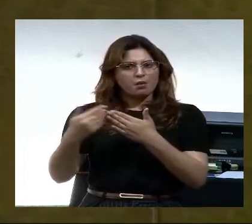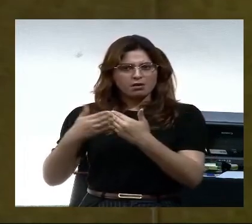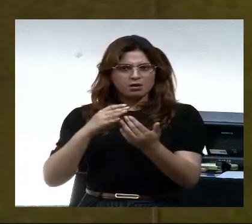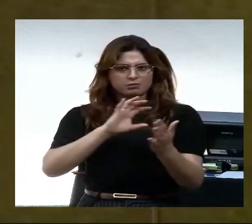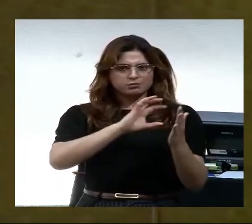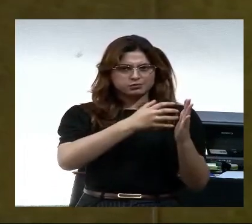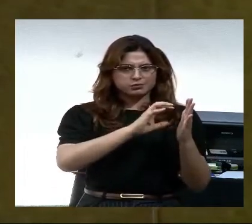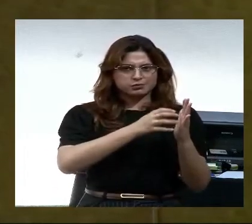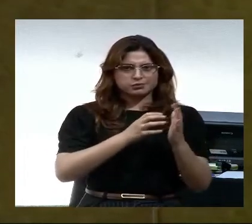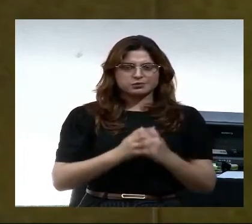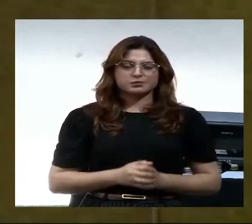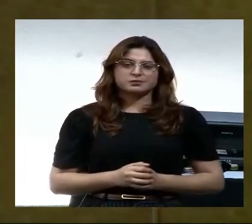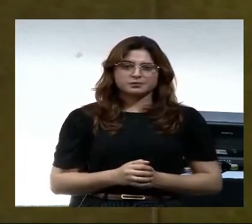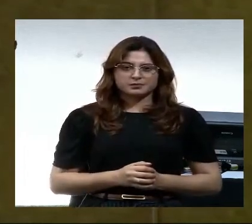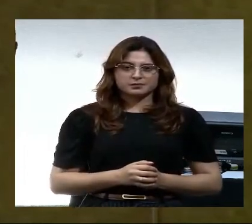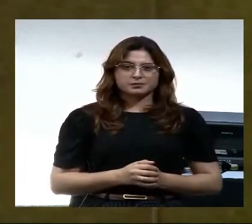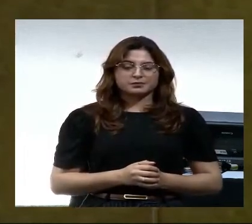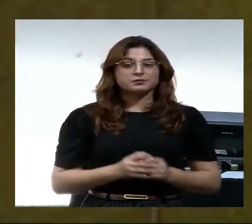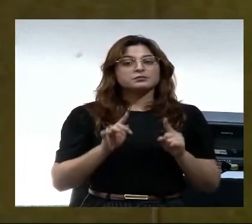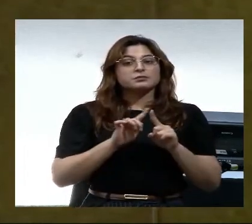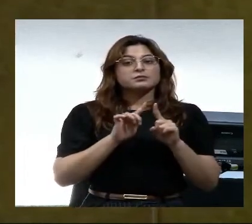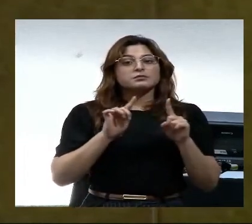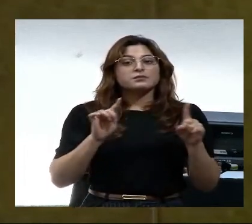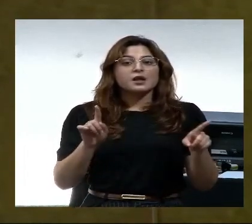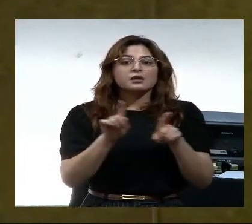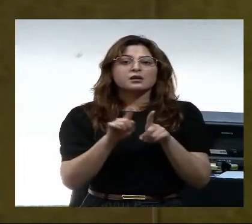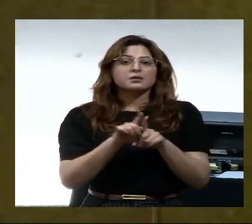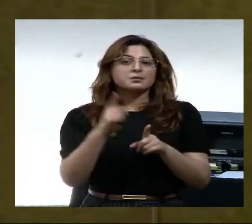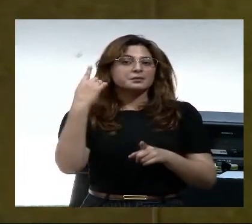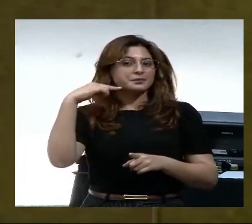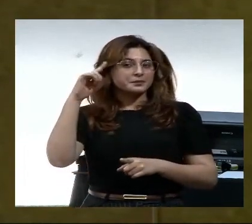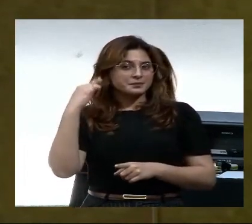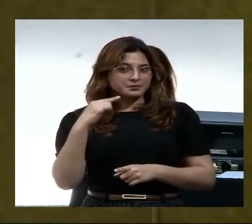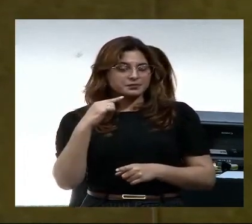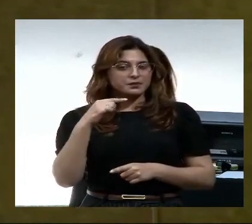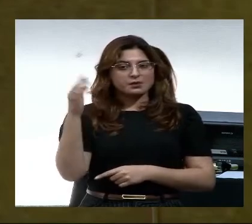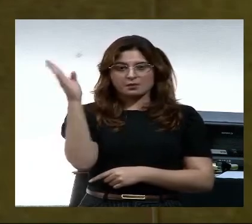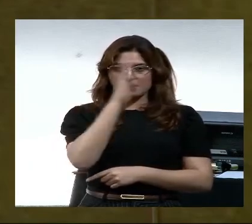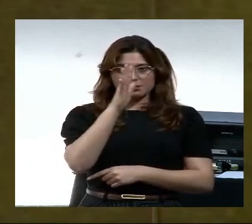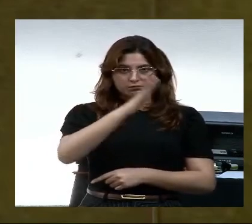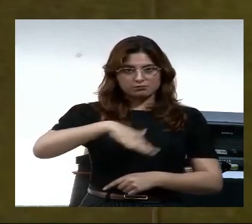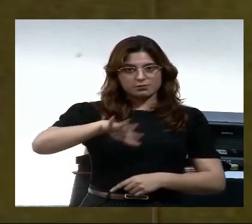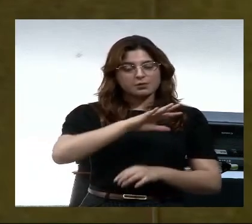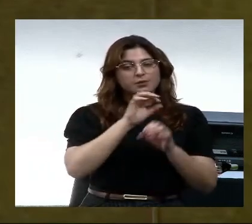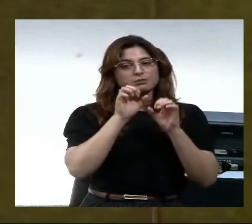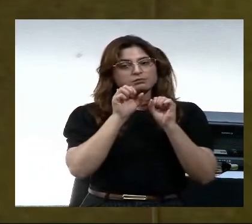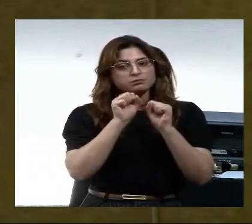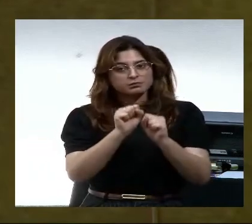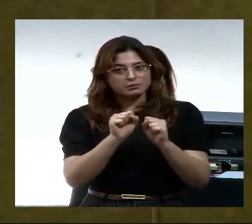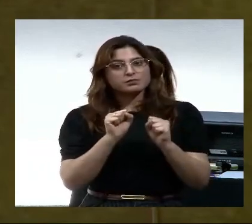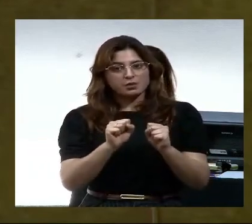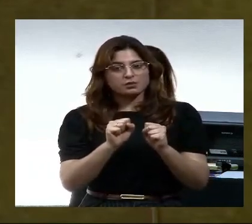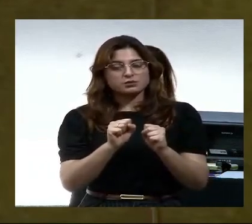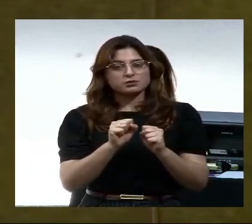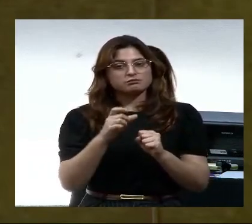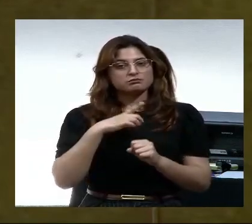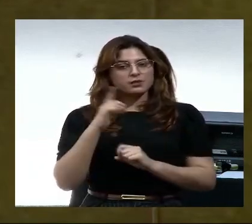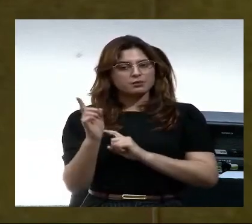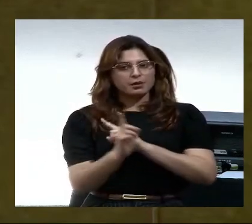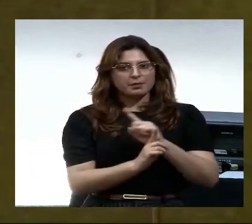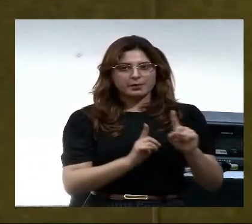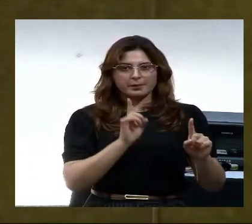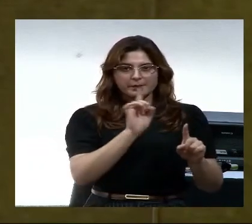ou candidato. Por outro lado, as advogadas e os advogados do Brasil podem e devem, sim, participar da